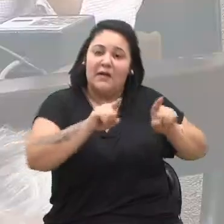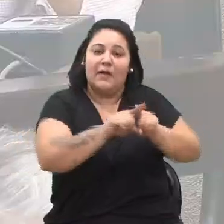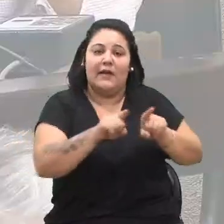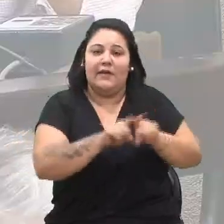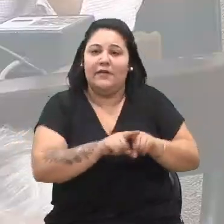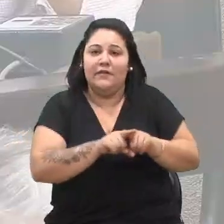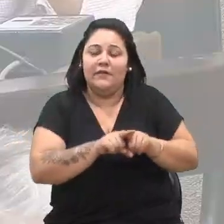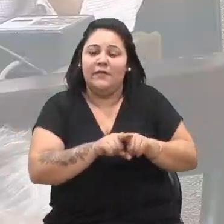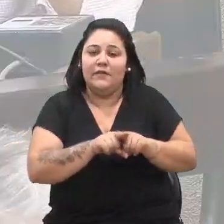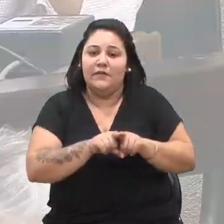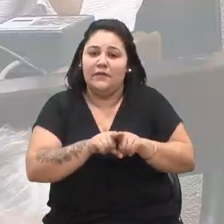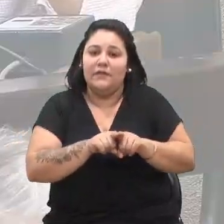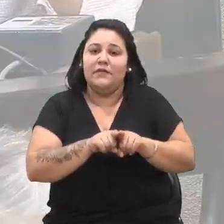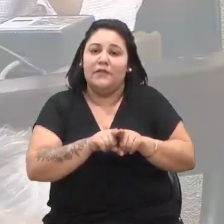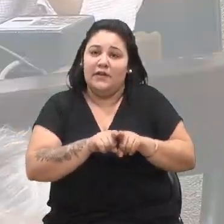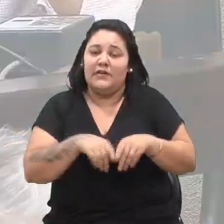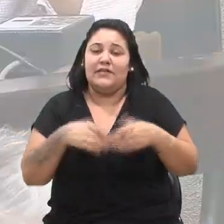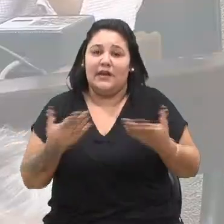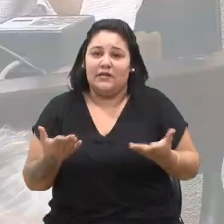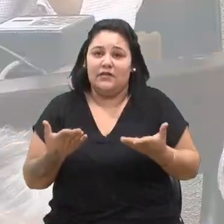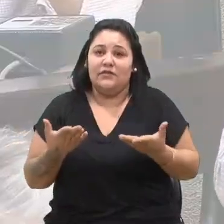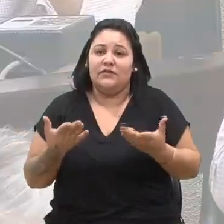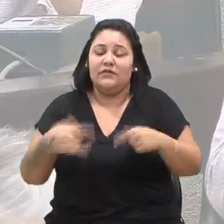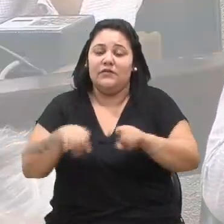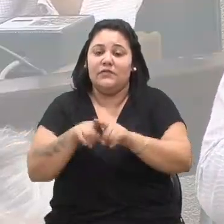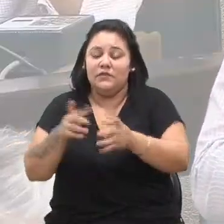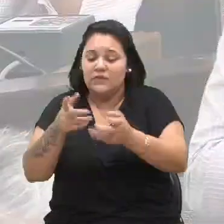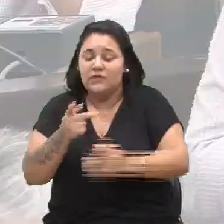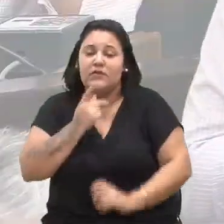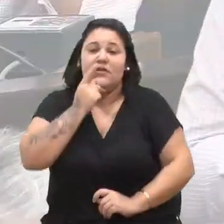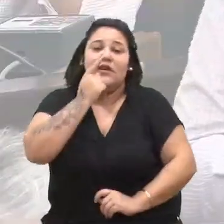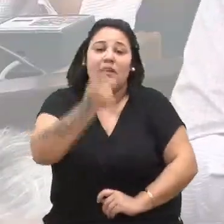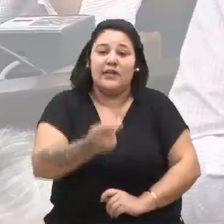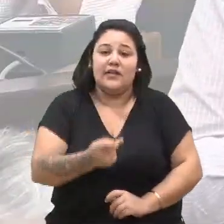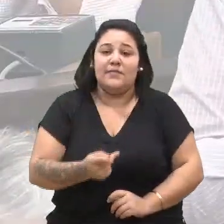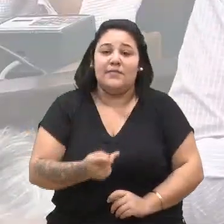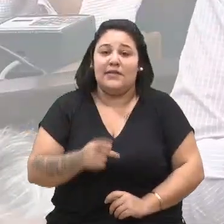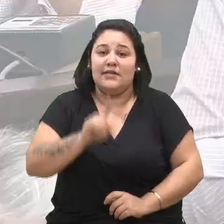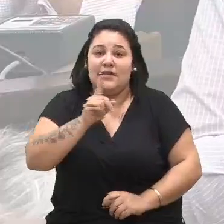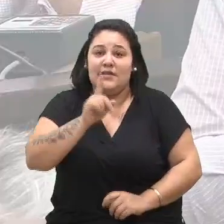Então, eu só queria fazer esse registro e dizer que hoje,